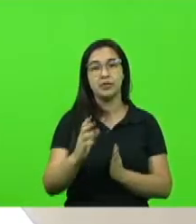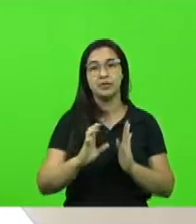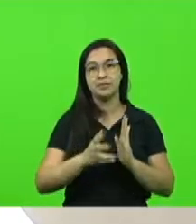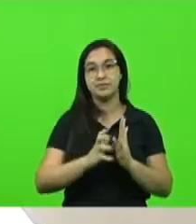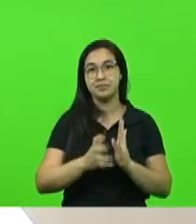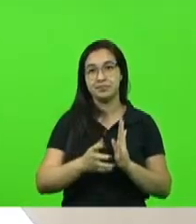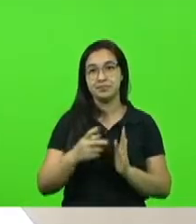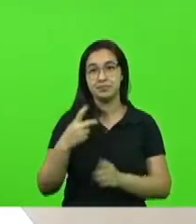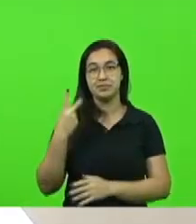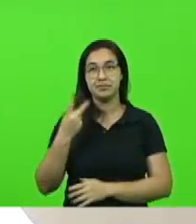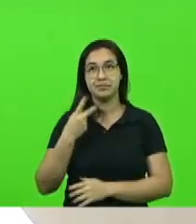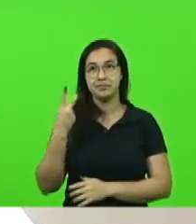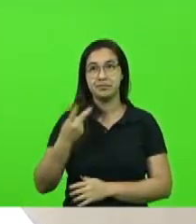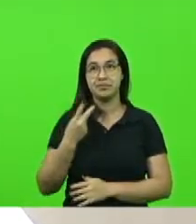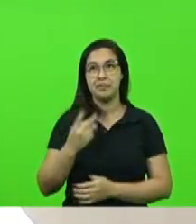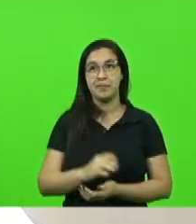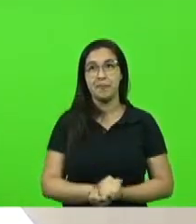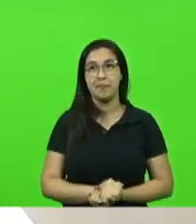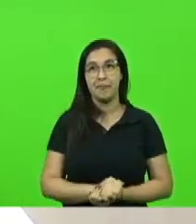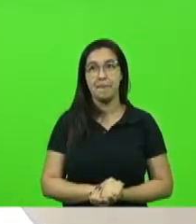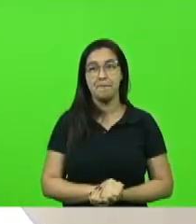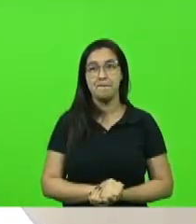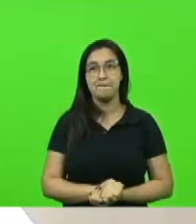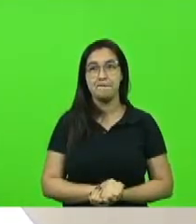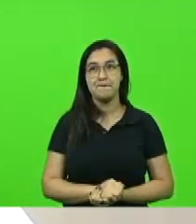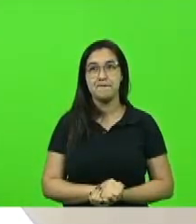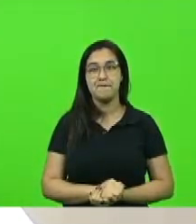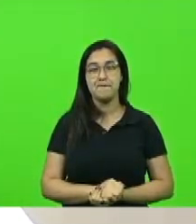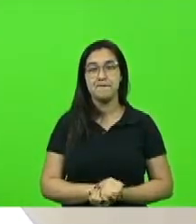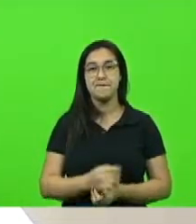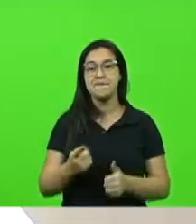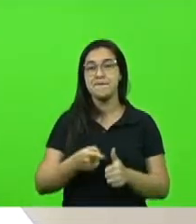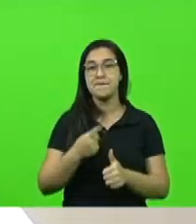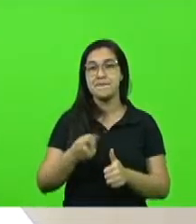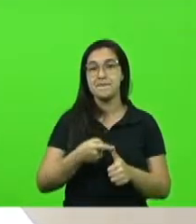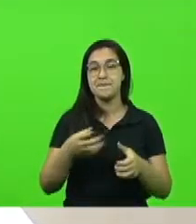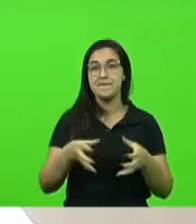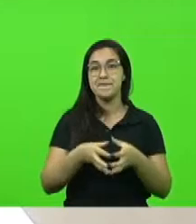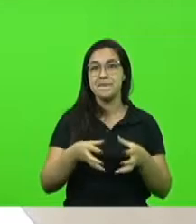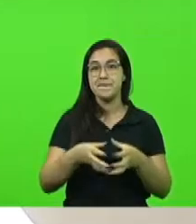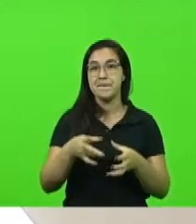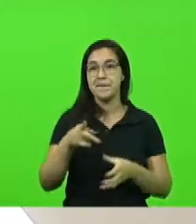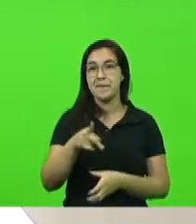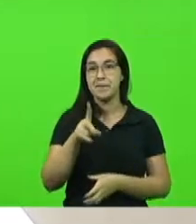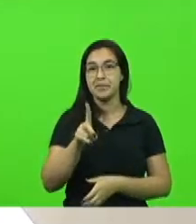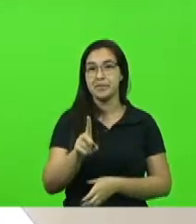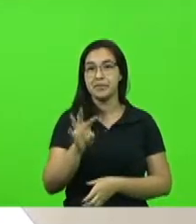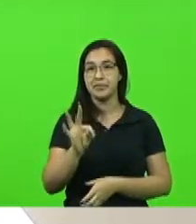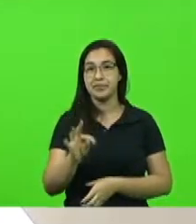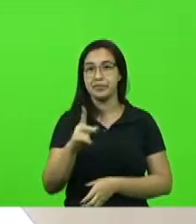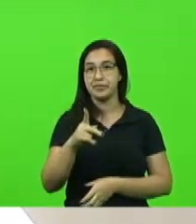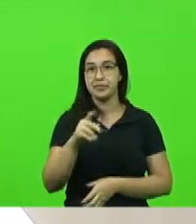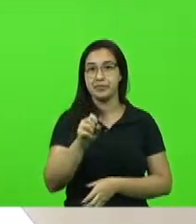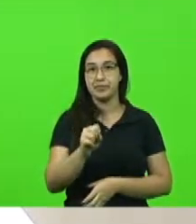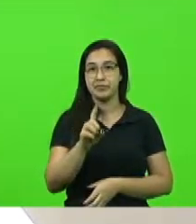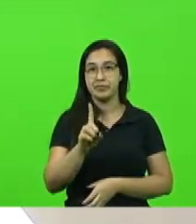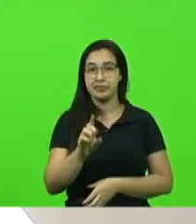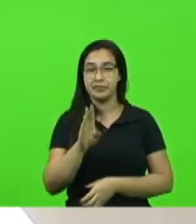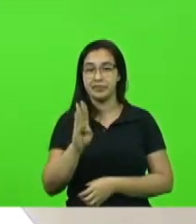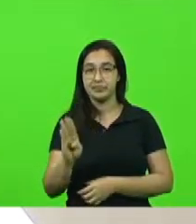políticos. E o primeiro bloco do dia, o PDT, PSDB